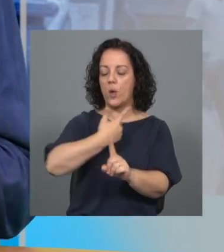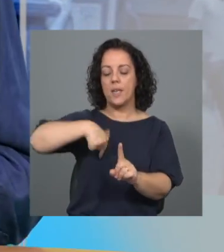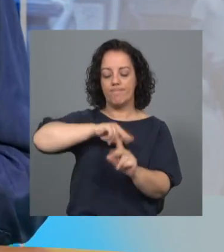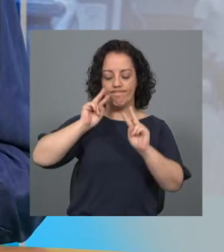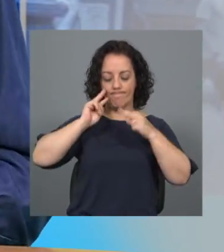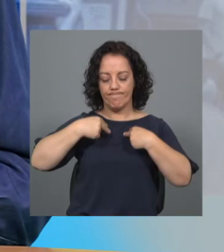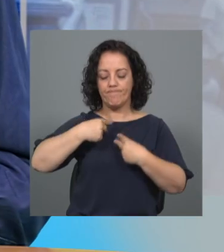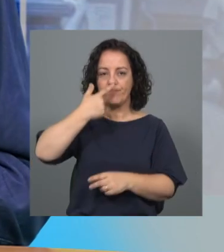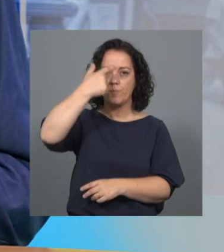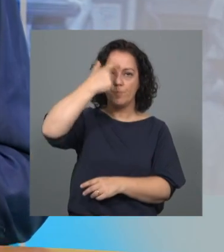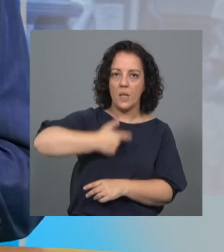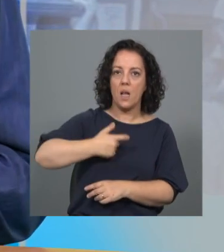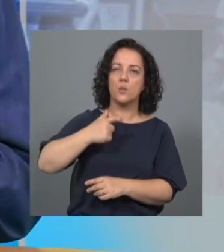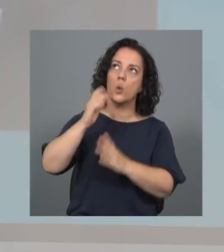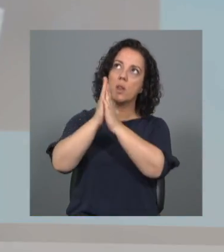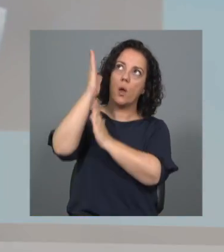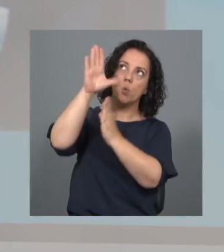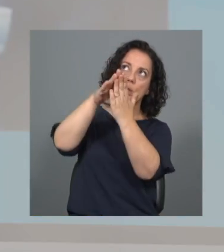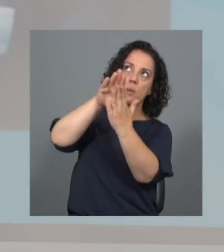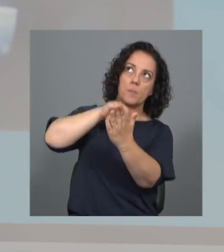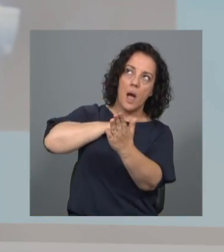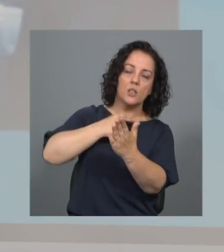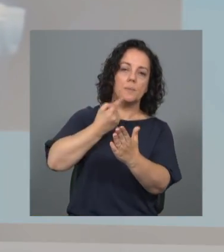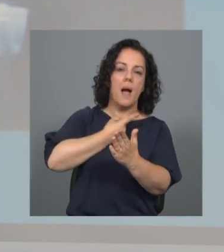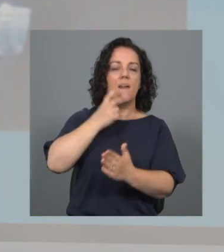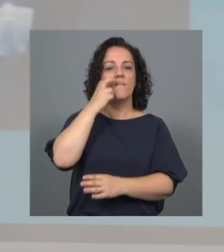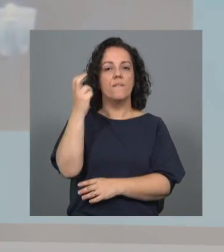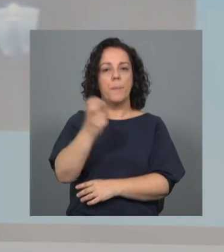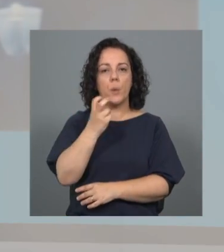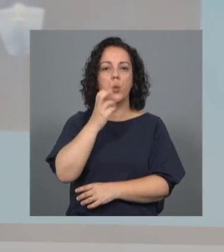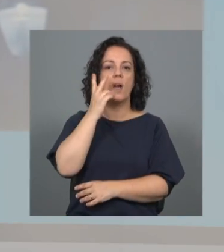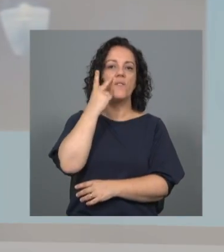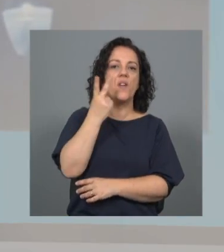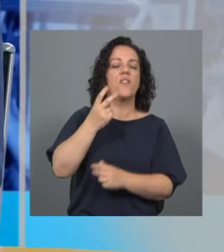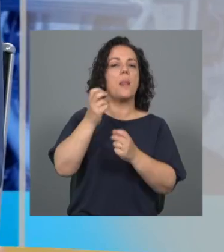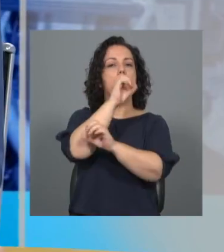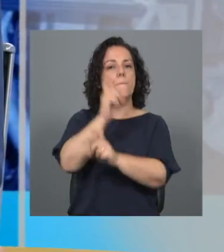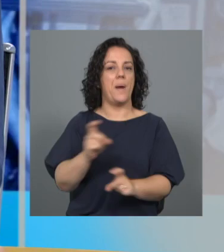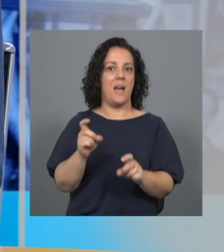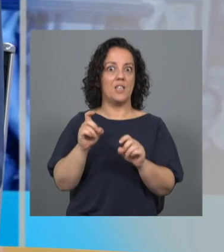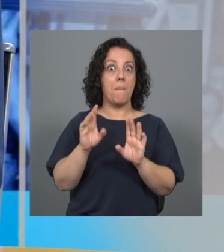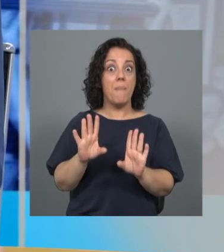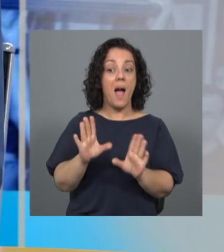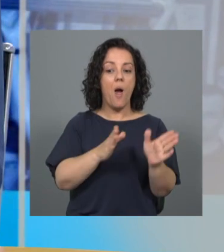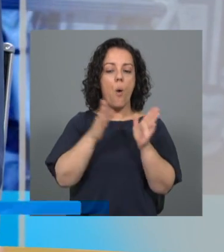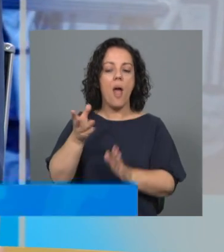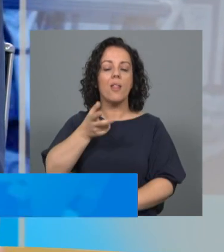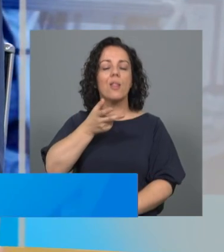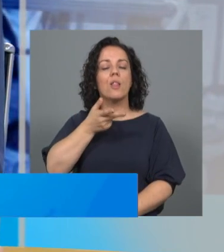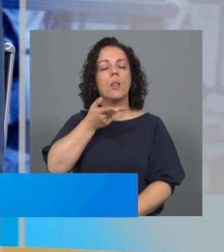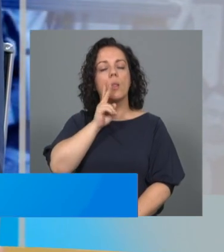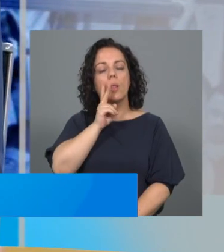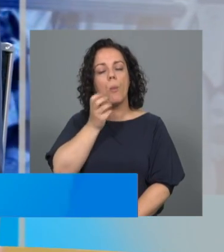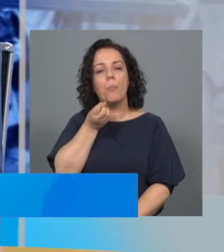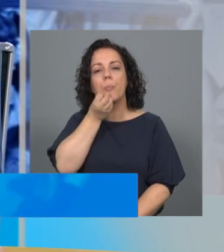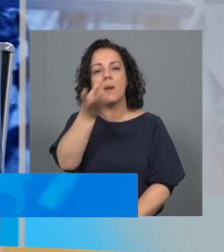humanos, dignos, criados à imagem de Deus e temos que procurar viver em paz. Mas esse conceito de perdão que nós